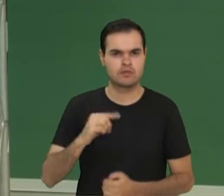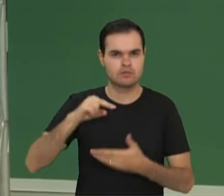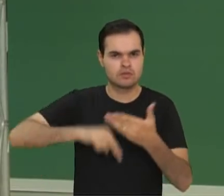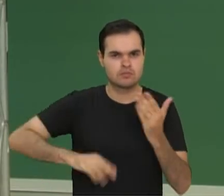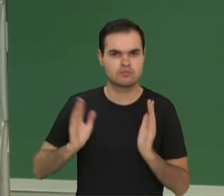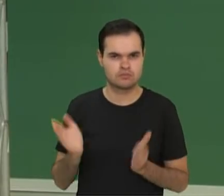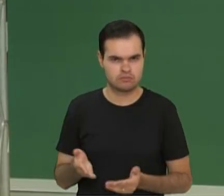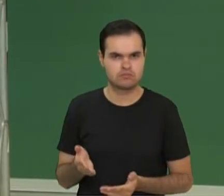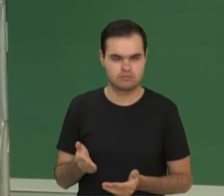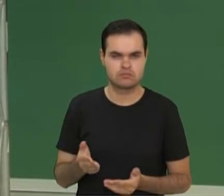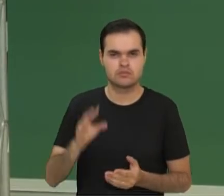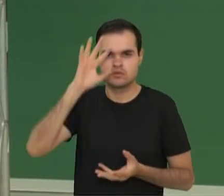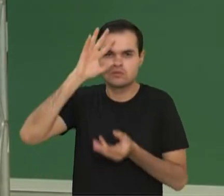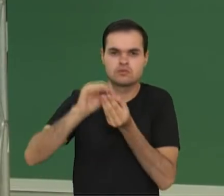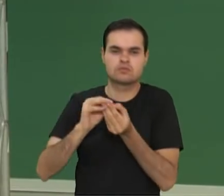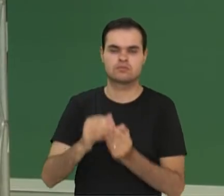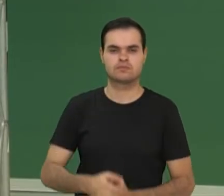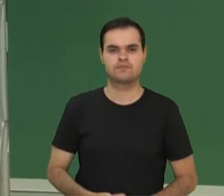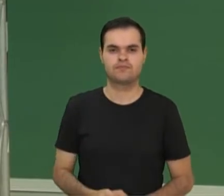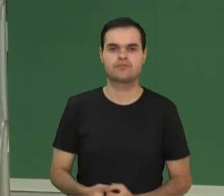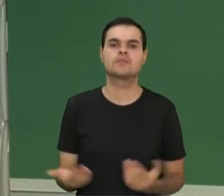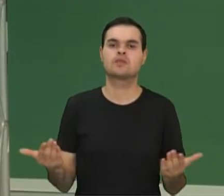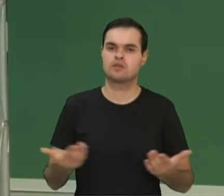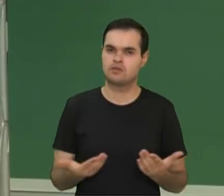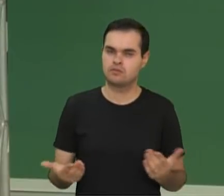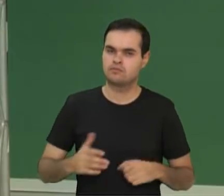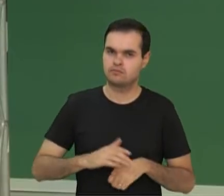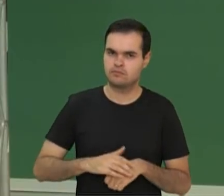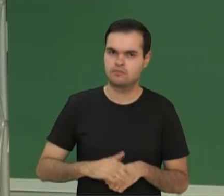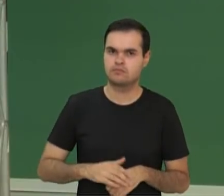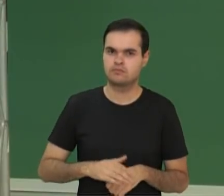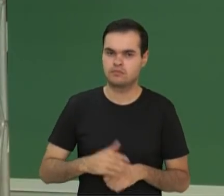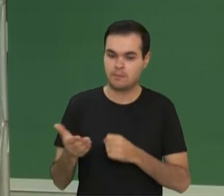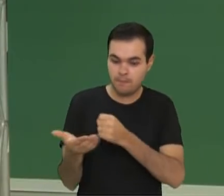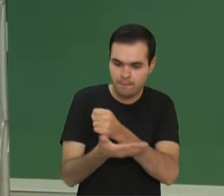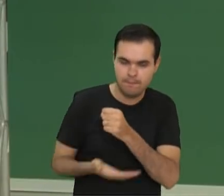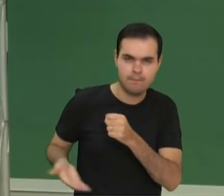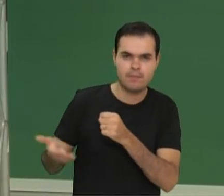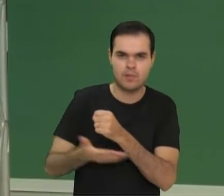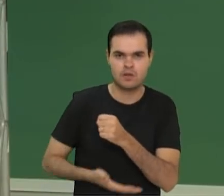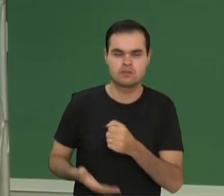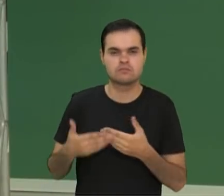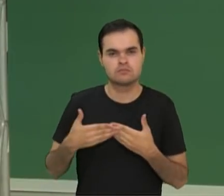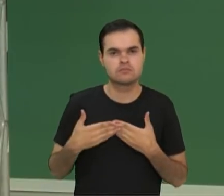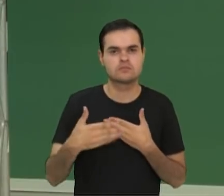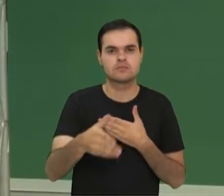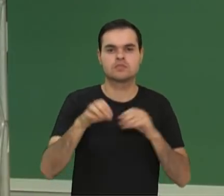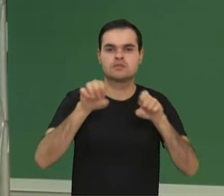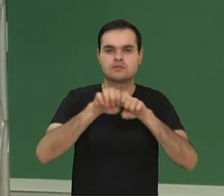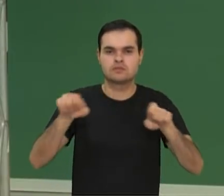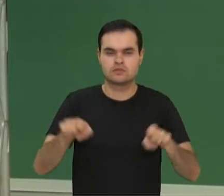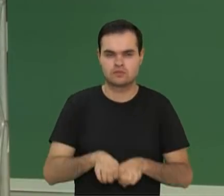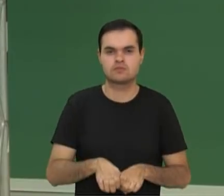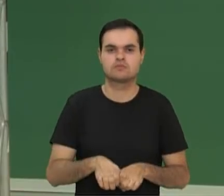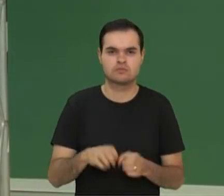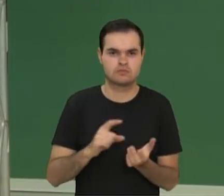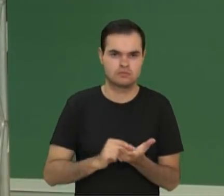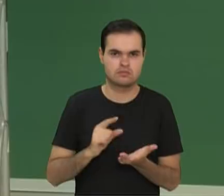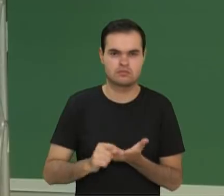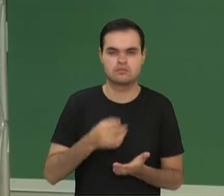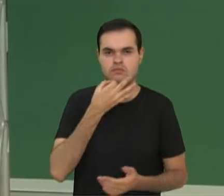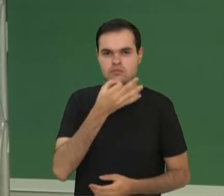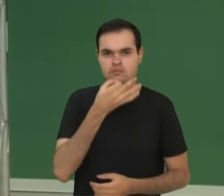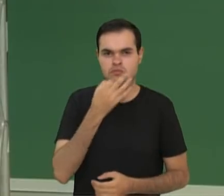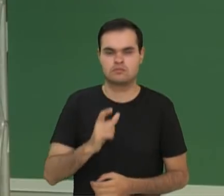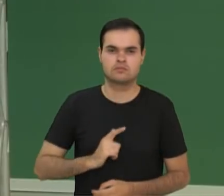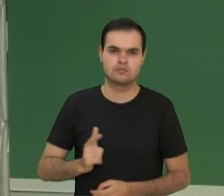lemos e trabalhamos a compreensão dele. Agora, como eu disse, ele será base para trabalharmos a estrutura de um artigo de opinião.